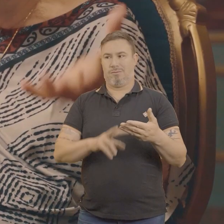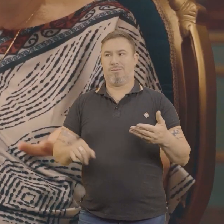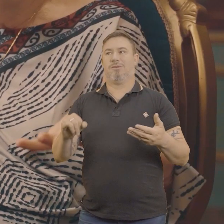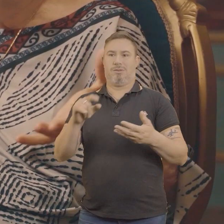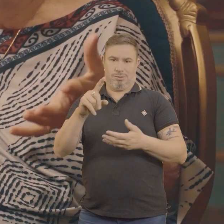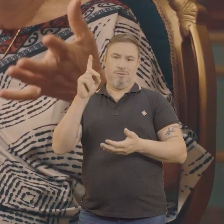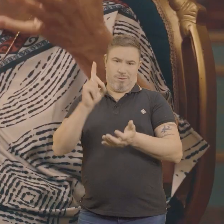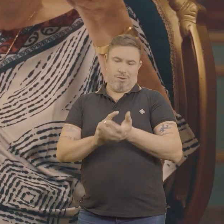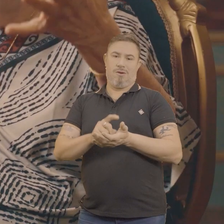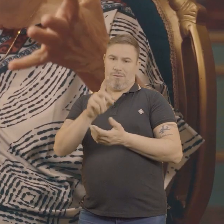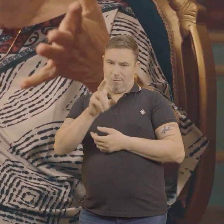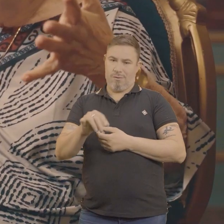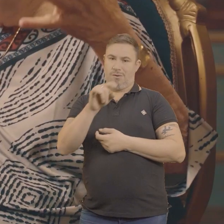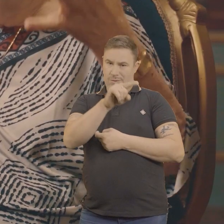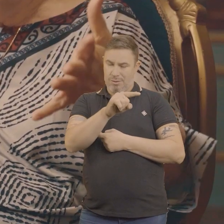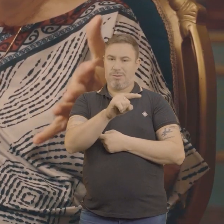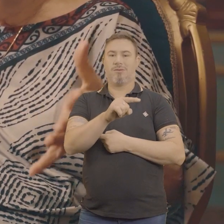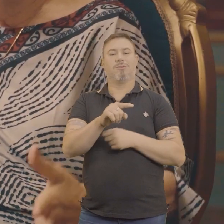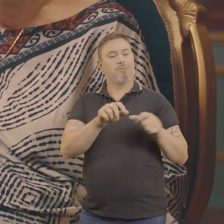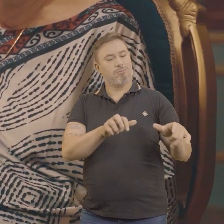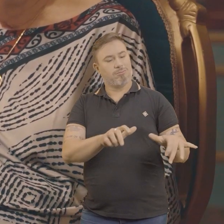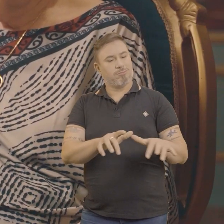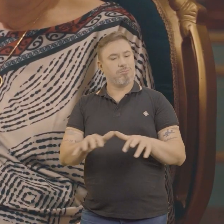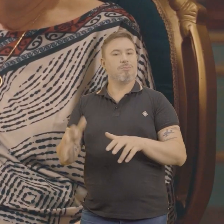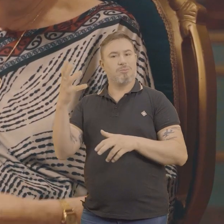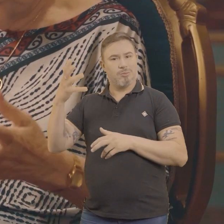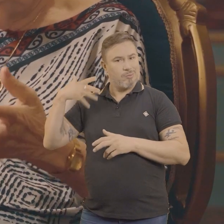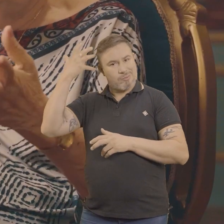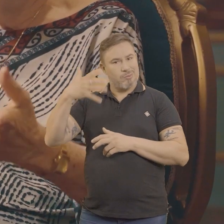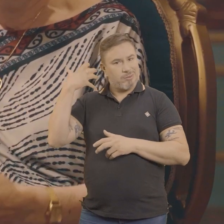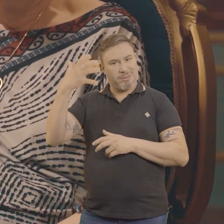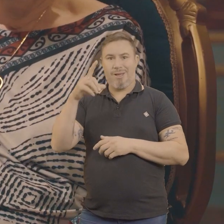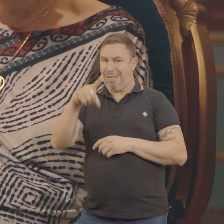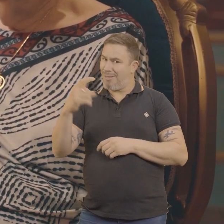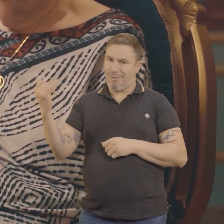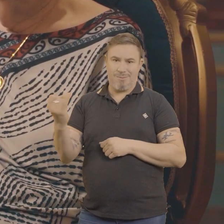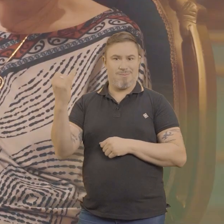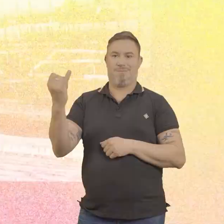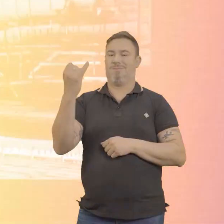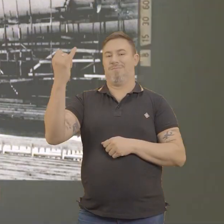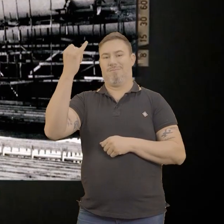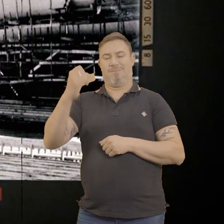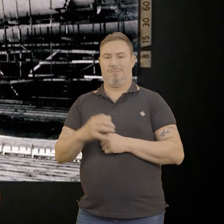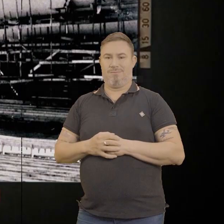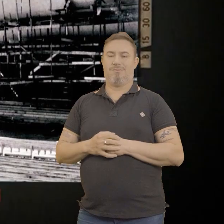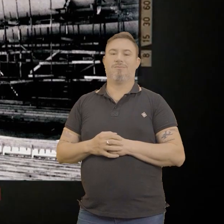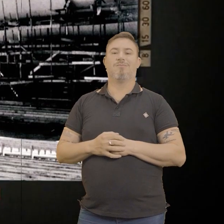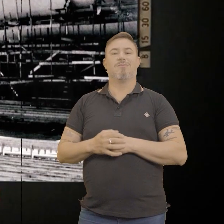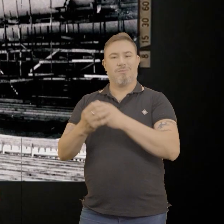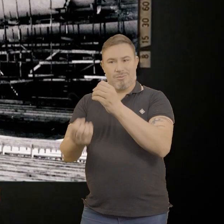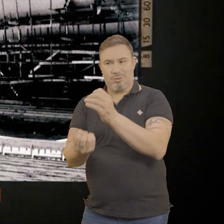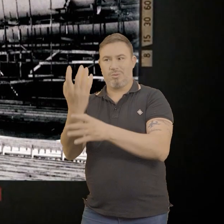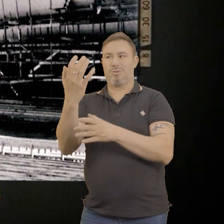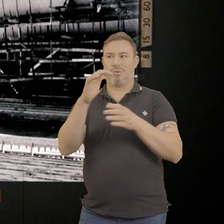e foi o coral. E foi esse do conservatório que foi escolhido. Então, isso aí é importante. A inauguração da